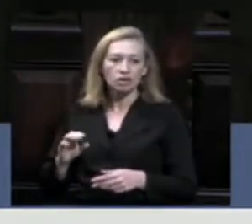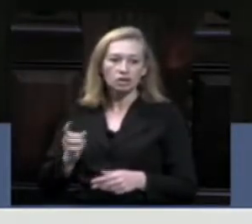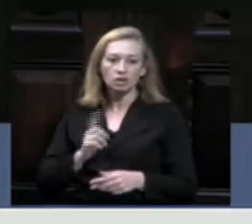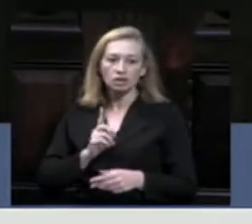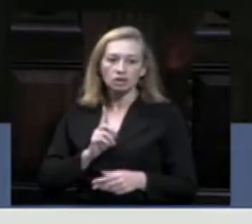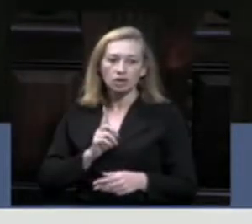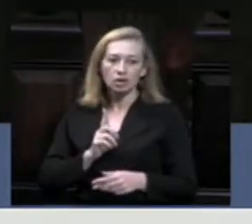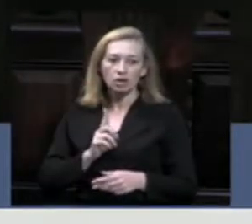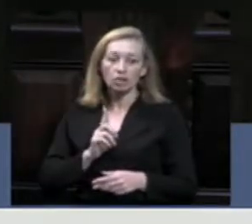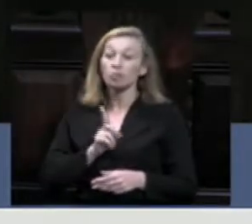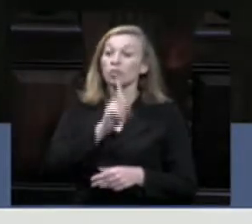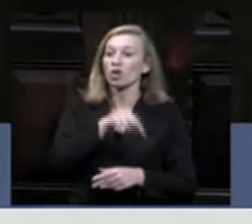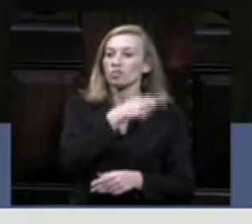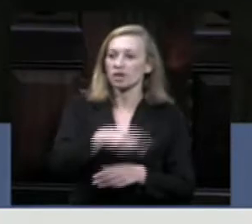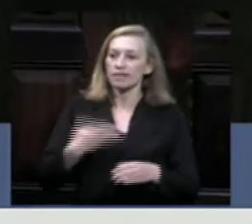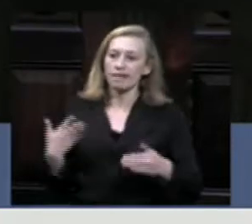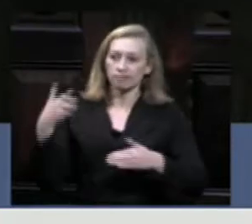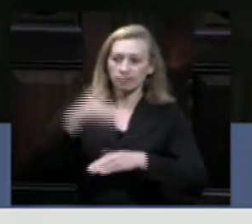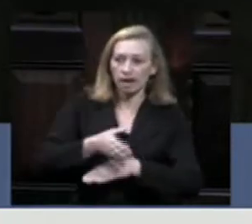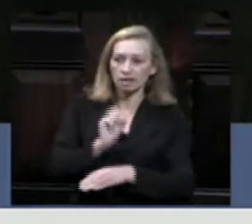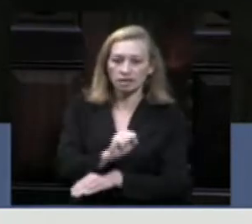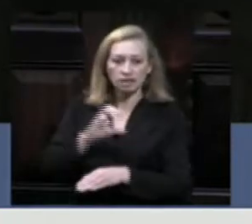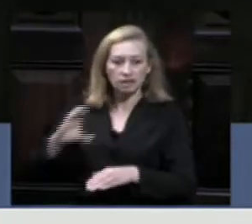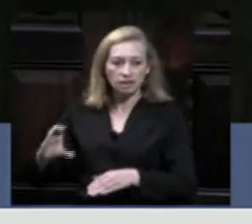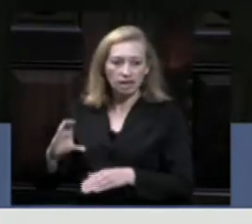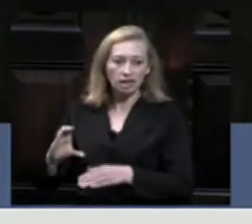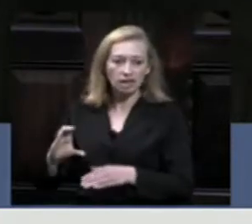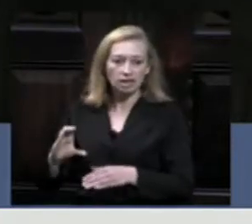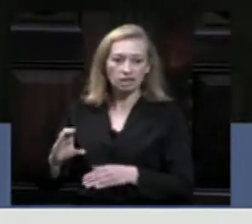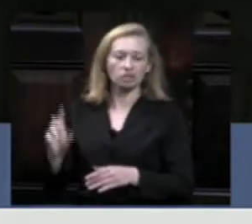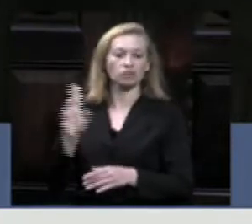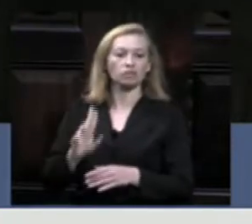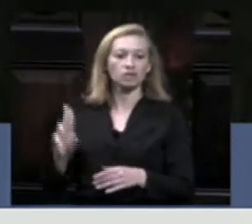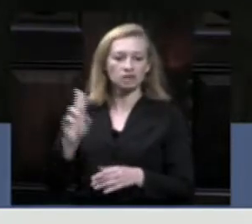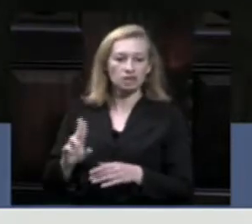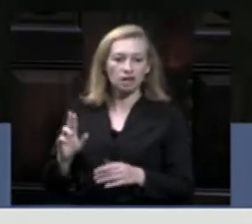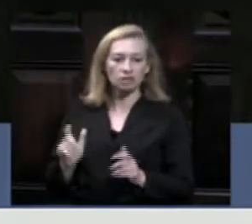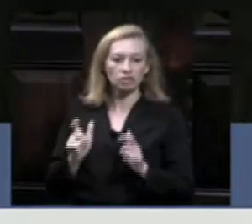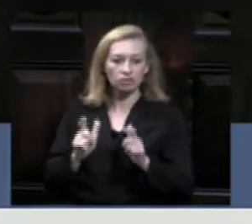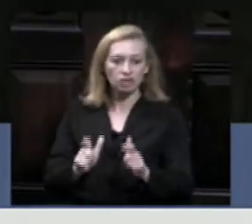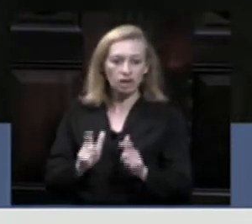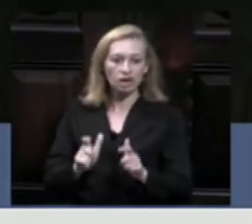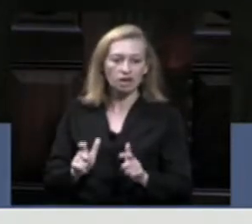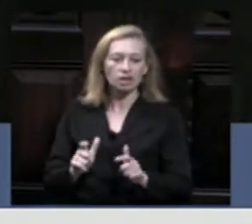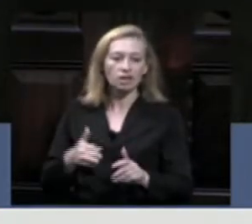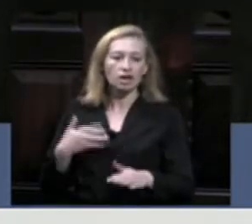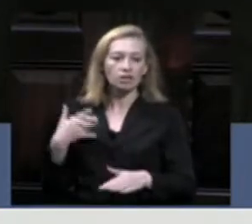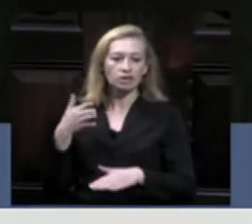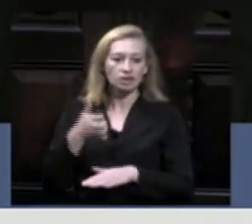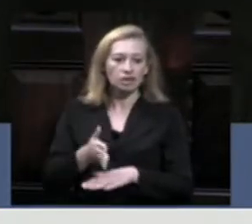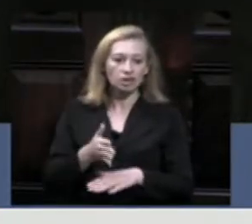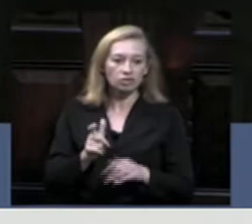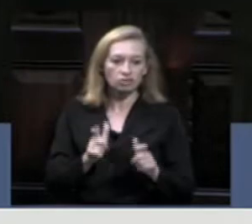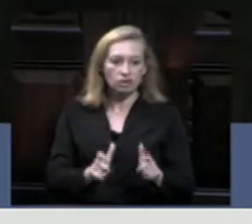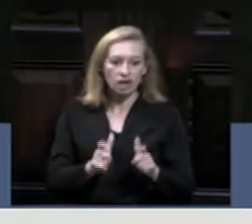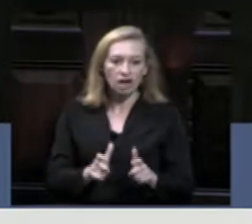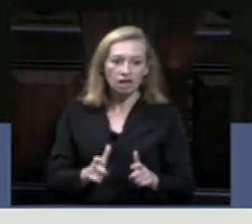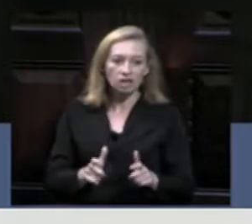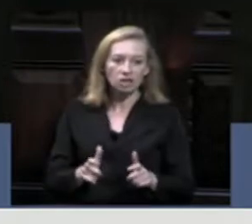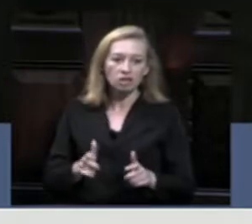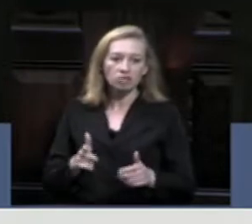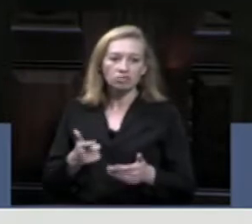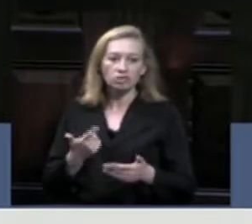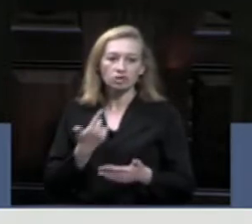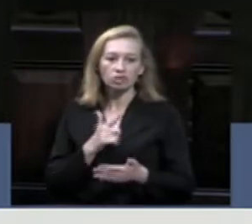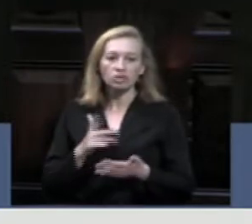foi preso, submetido a exame de corpo de delito ao ingressar no sistema prisional, sem nenhuma acusação formal,